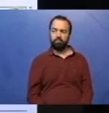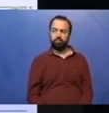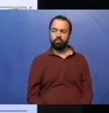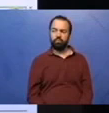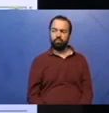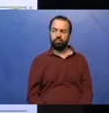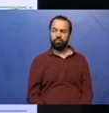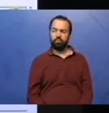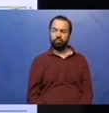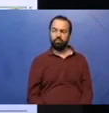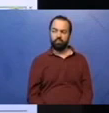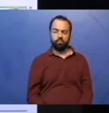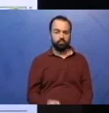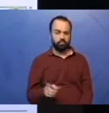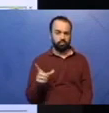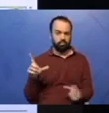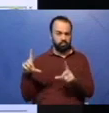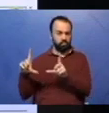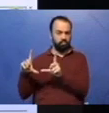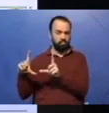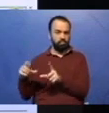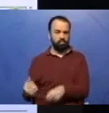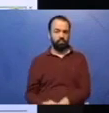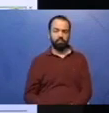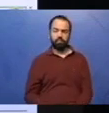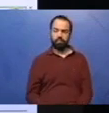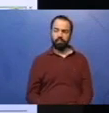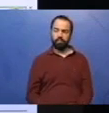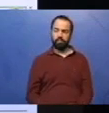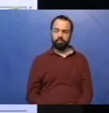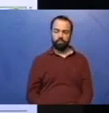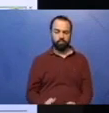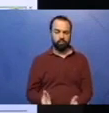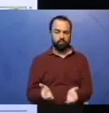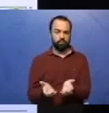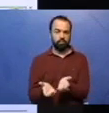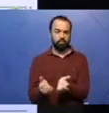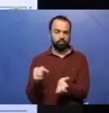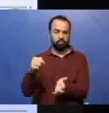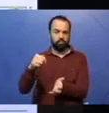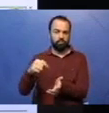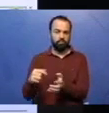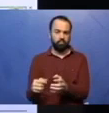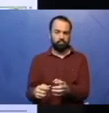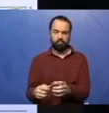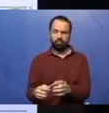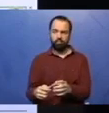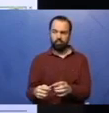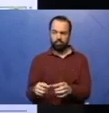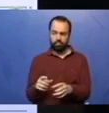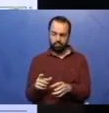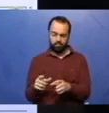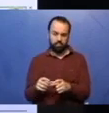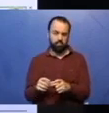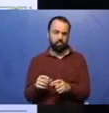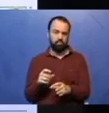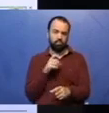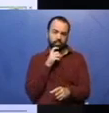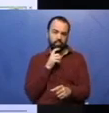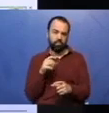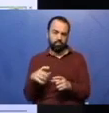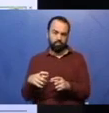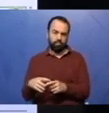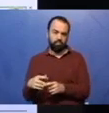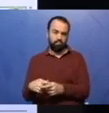Ok? E esse último aqui também, parece ser uma criança brincando, né, com cristais de gelo, na